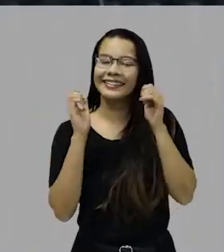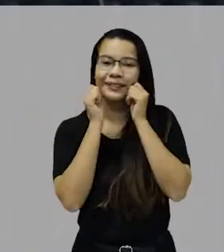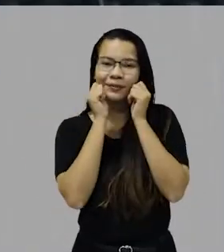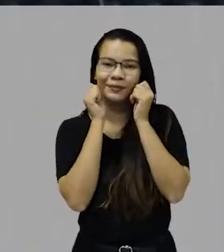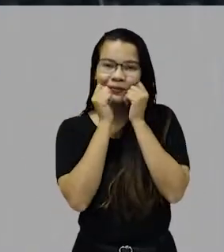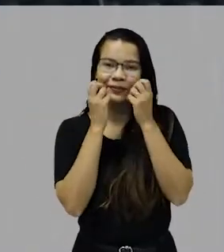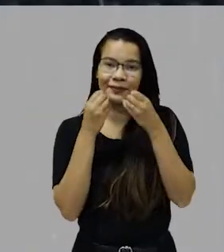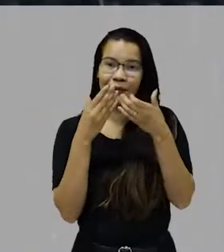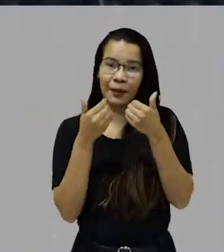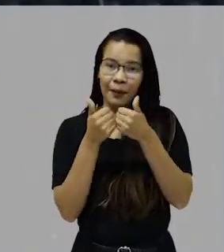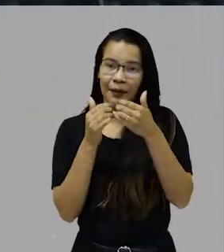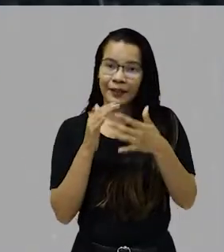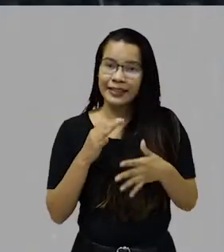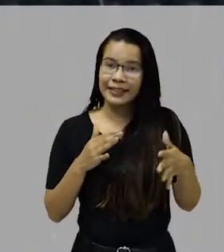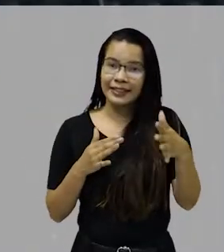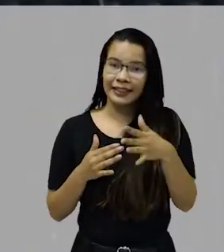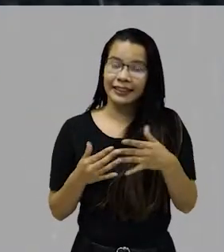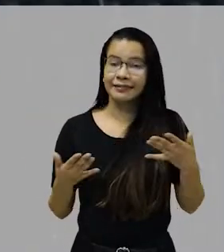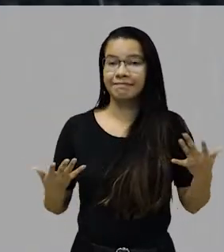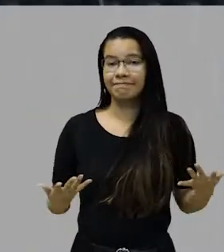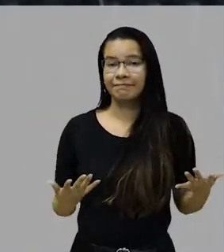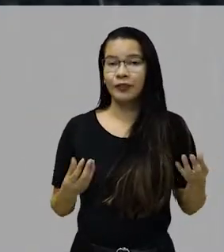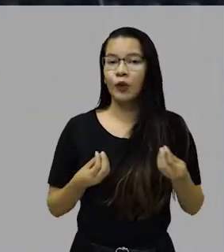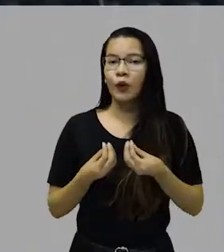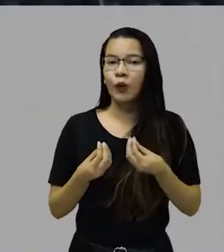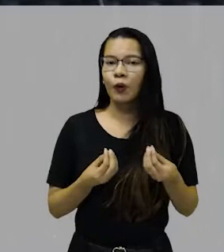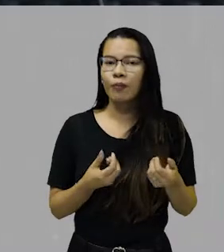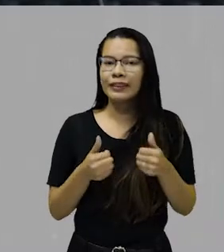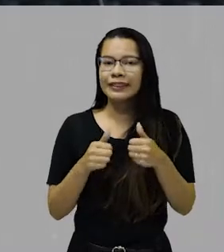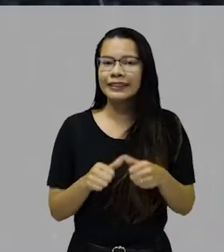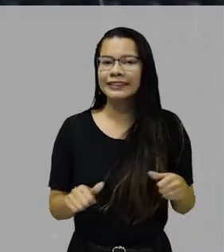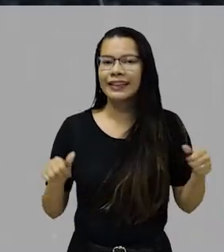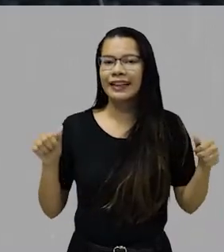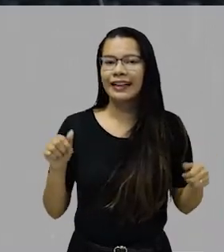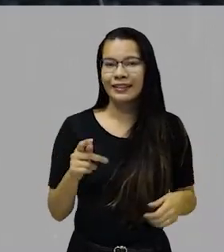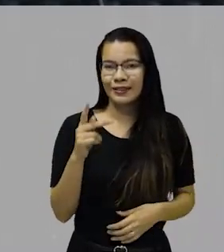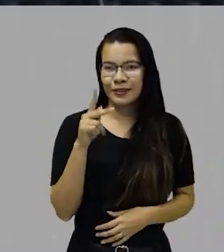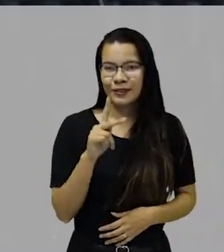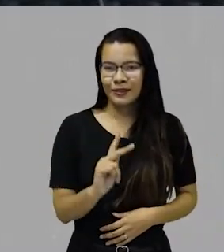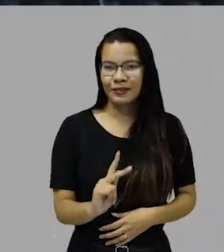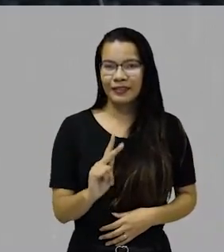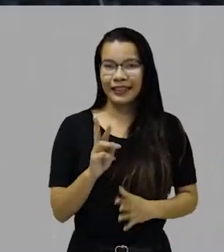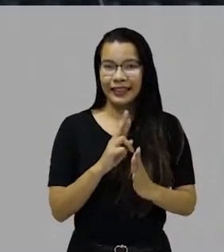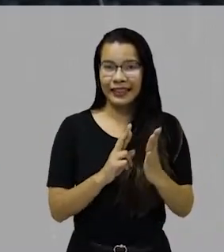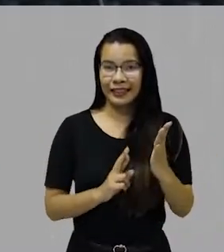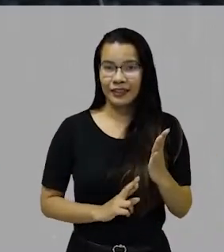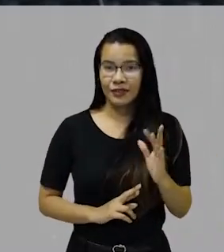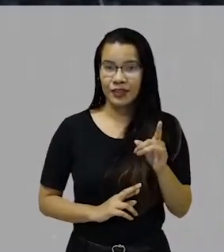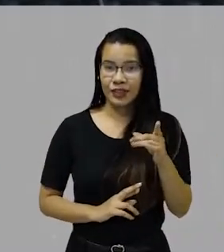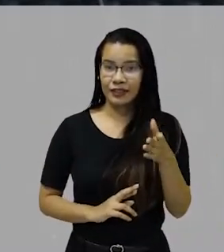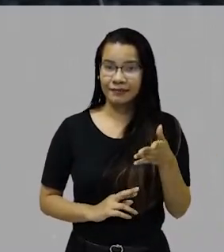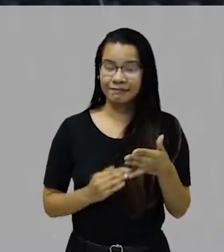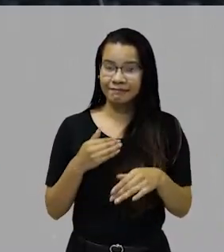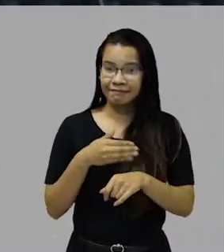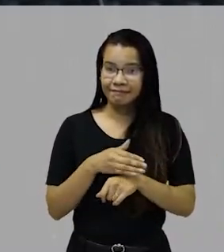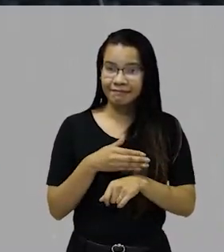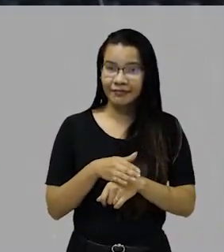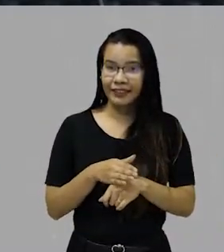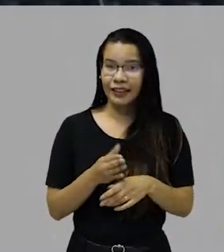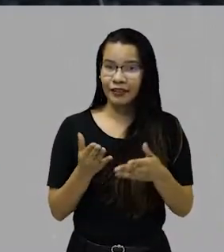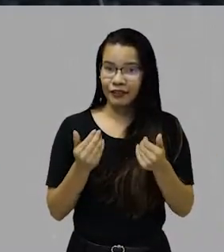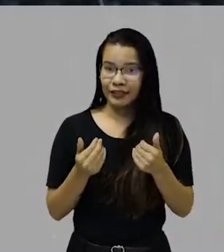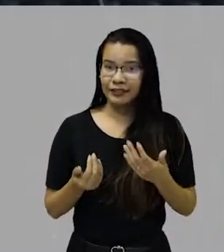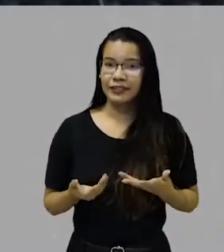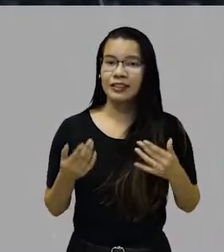chuchus, tudo bem com vocês? E aí, como está a sua redação? Você está treinando? Fala sério